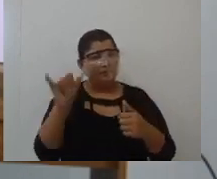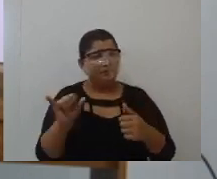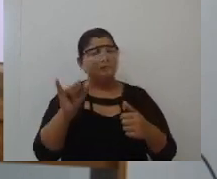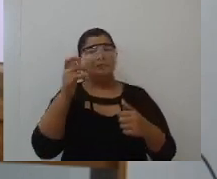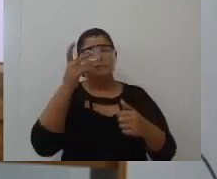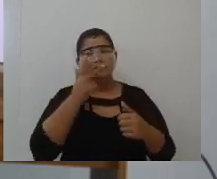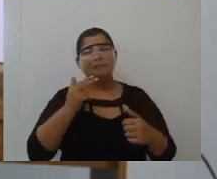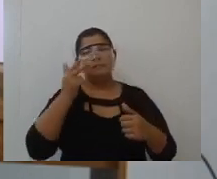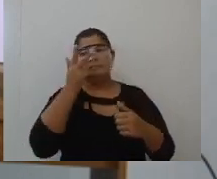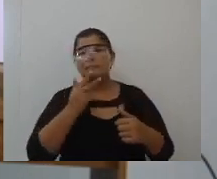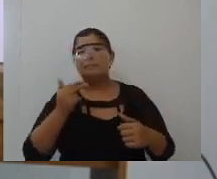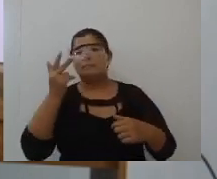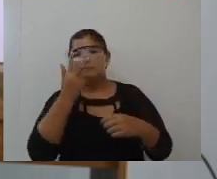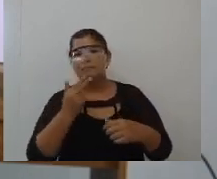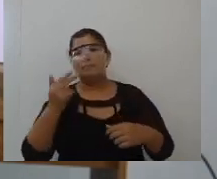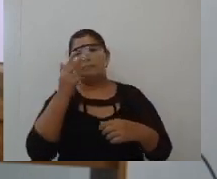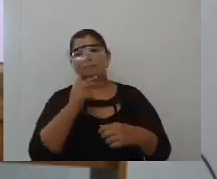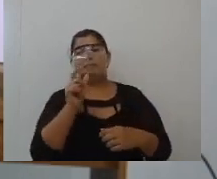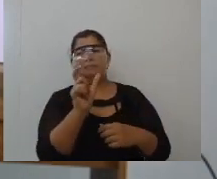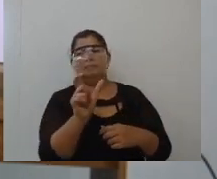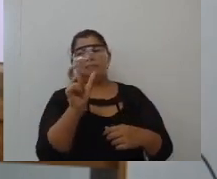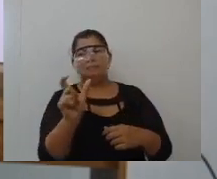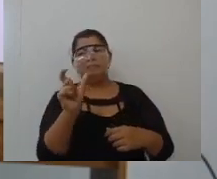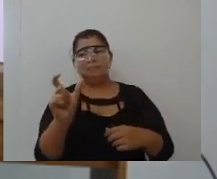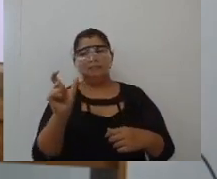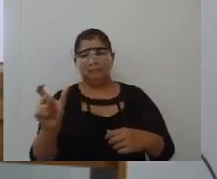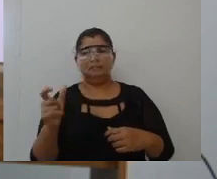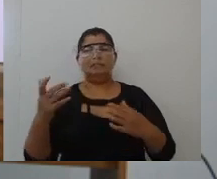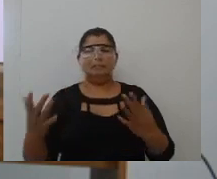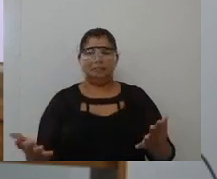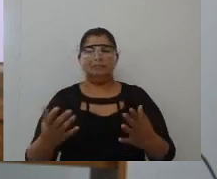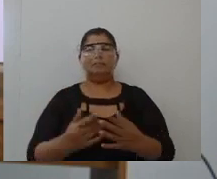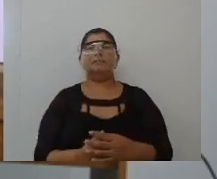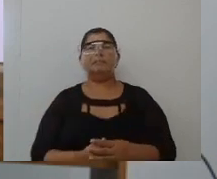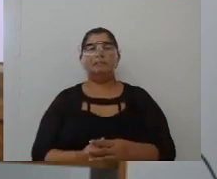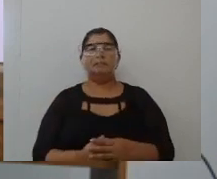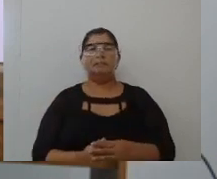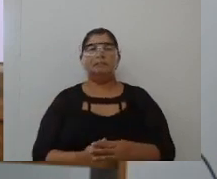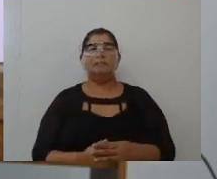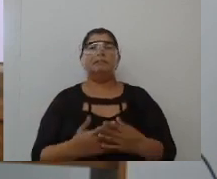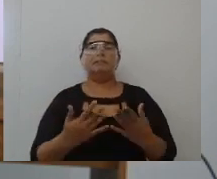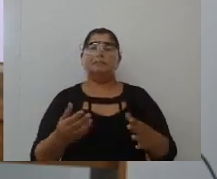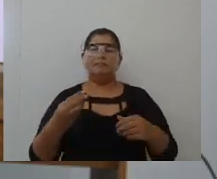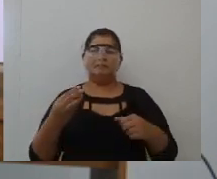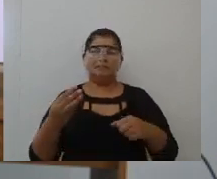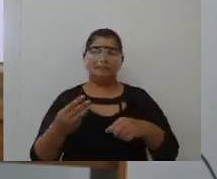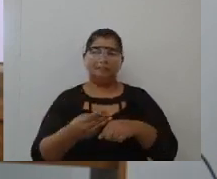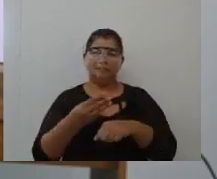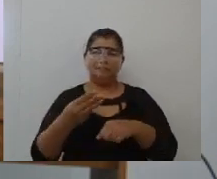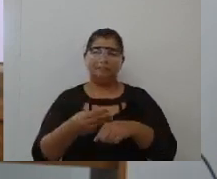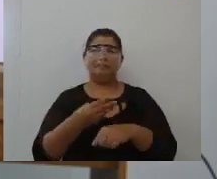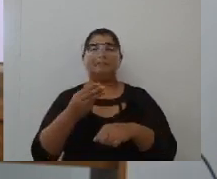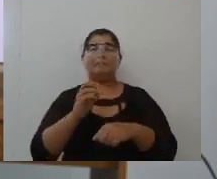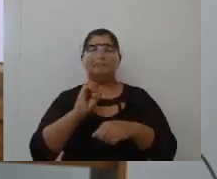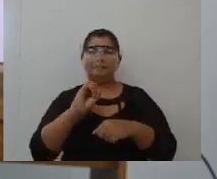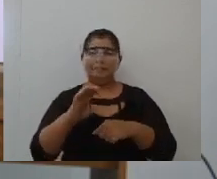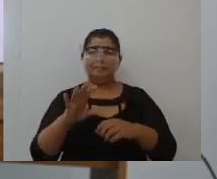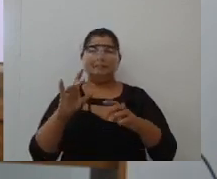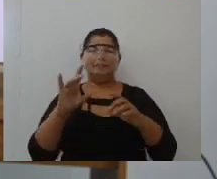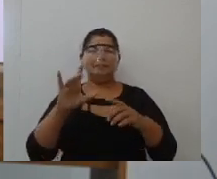repetição desnecessária de termos dentro da sua redação. Beleza? As mensagens começaram a